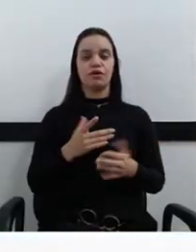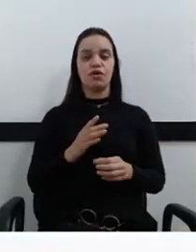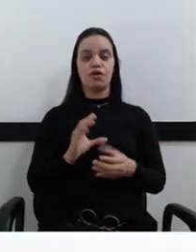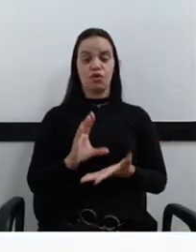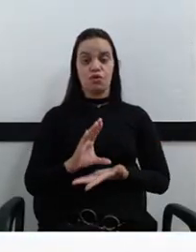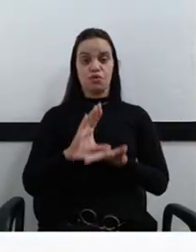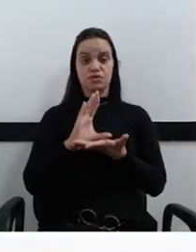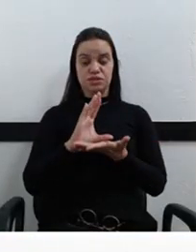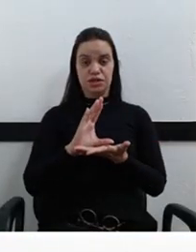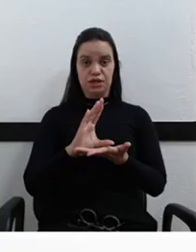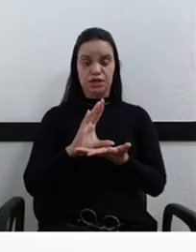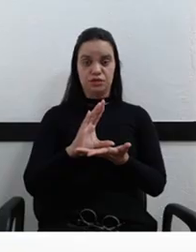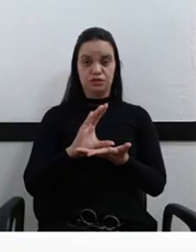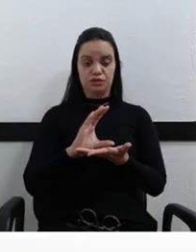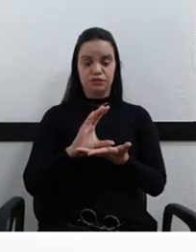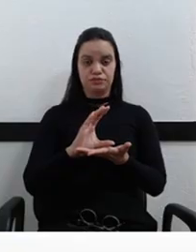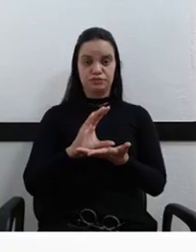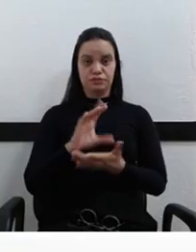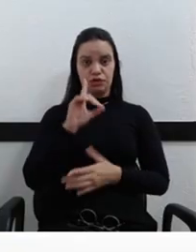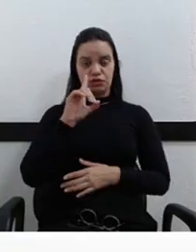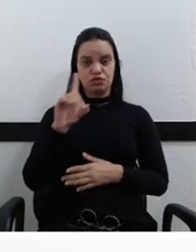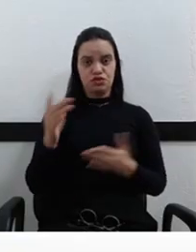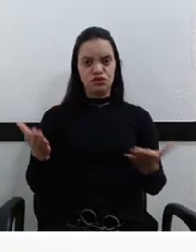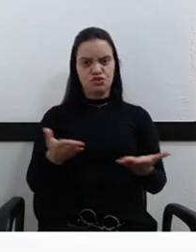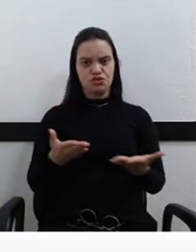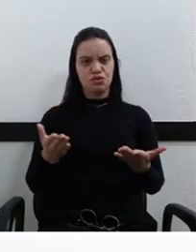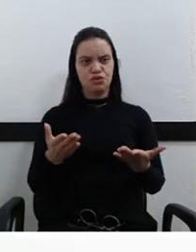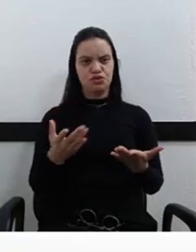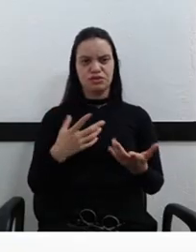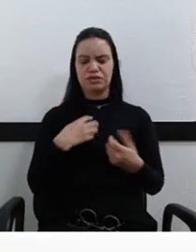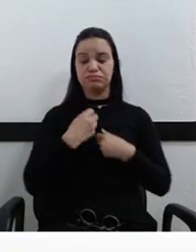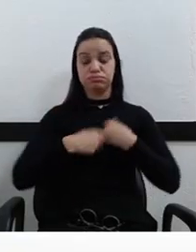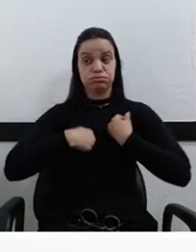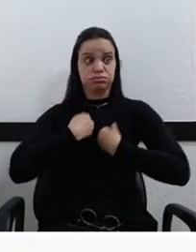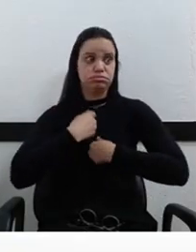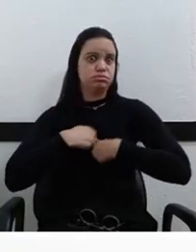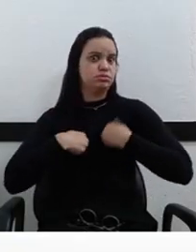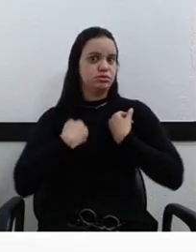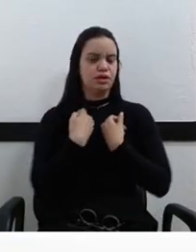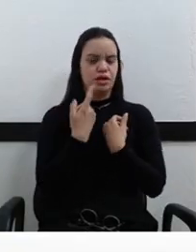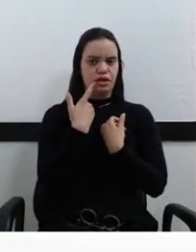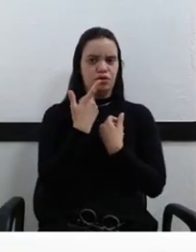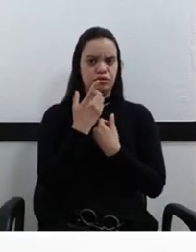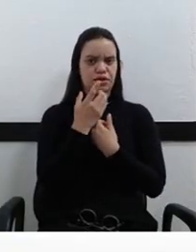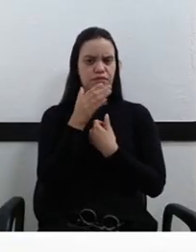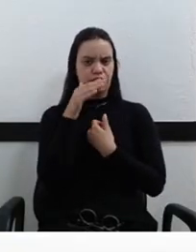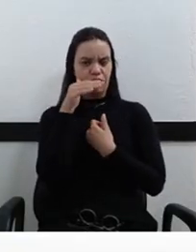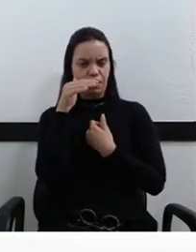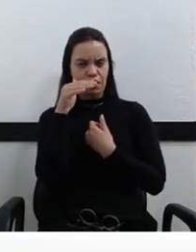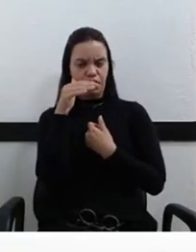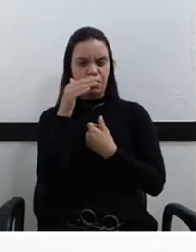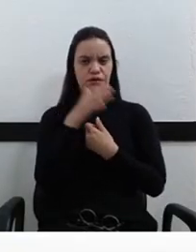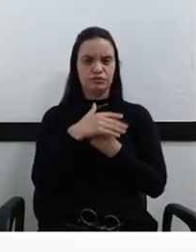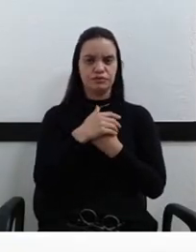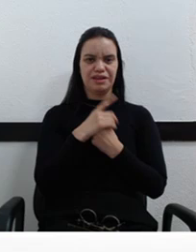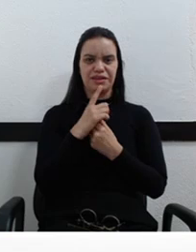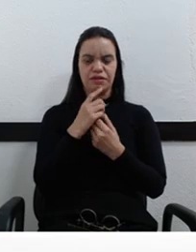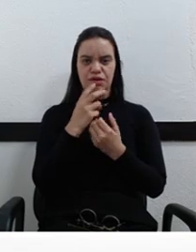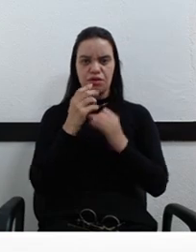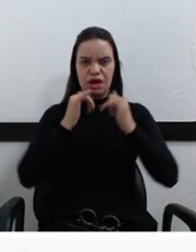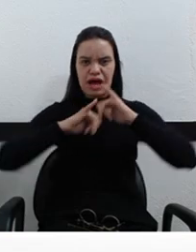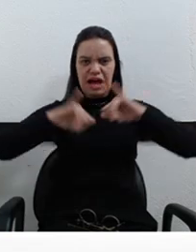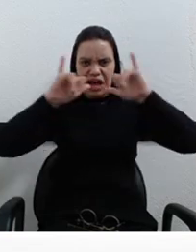conselheiras. O dia de hoje vem sendo bastante angustiante, né? Eu estava acompanhando aqui, já tivemos notícias falsas de